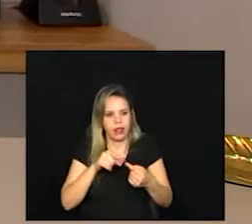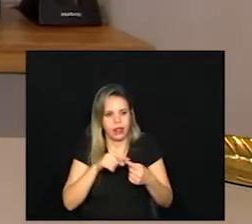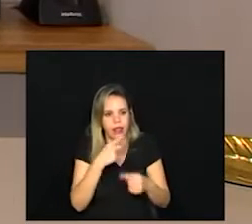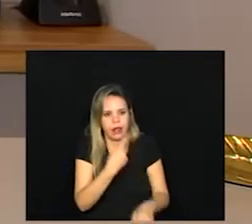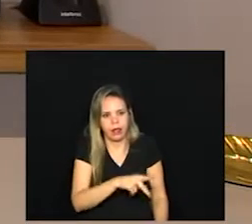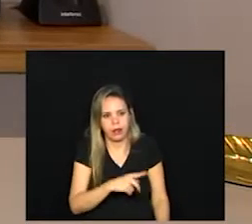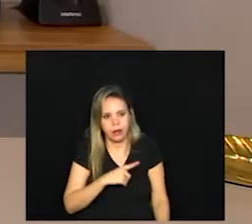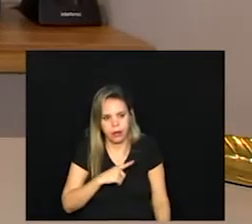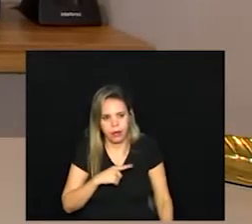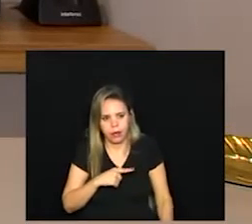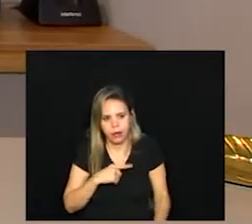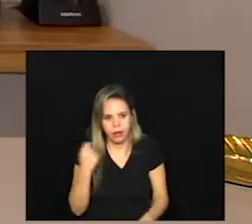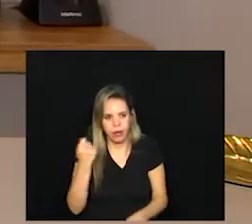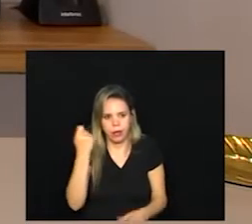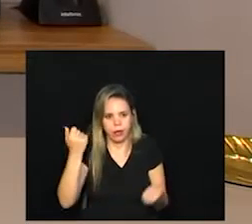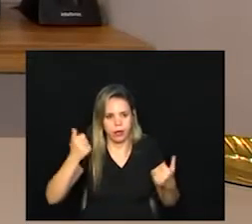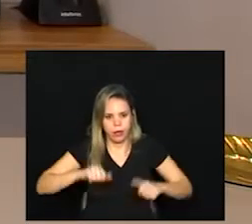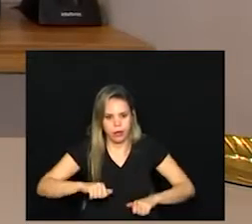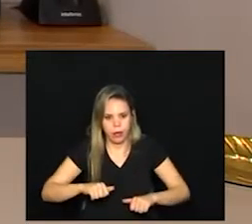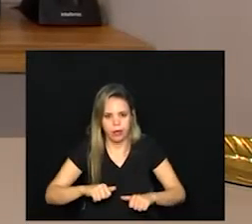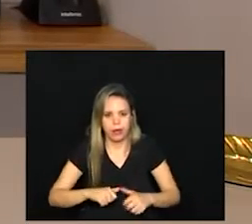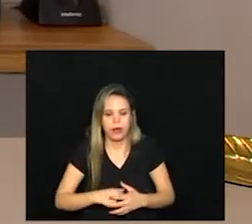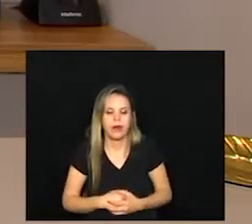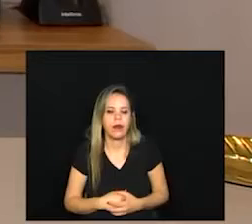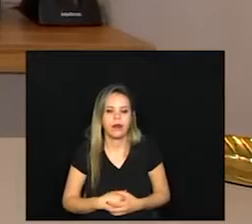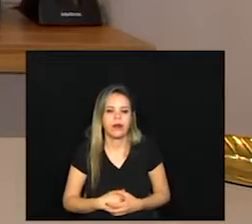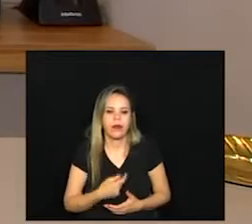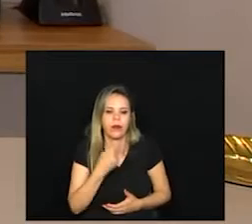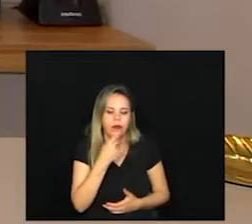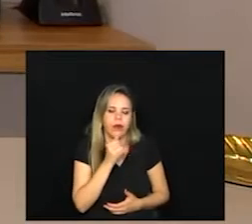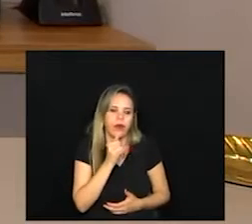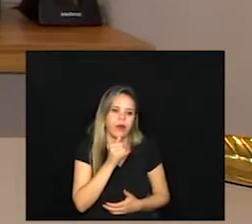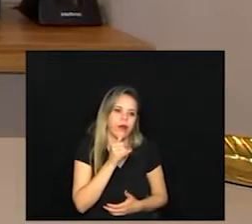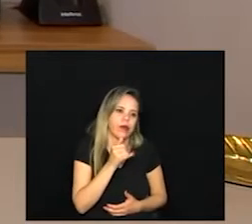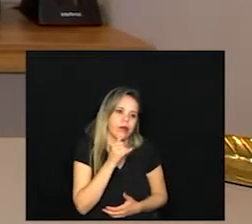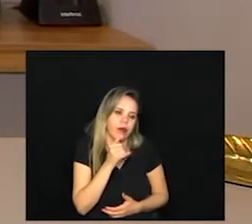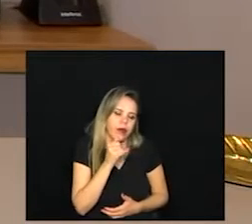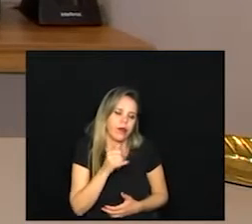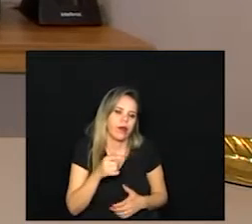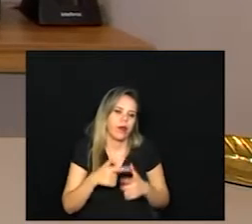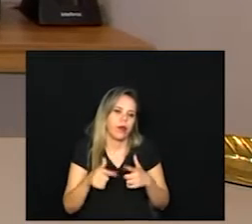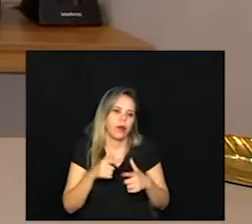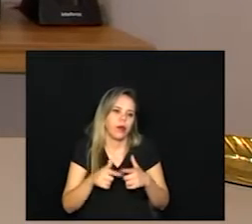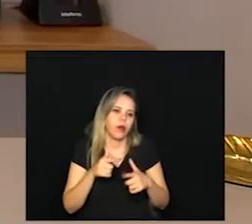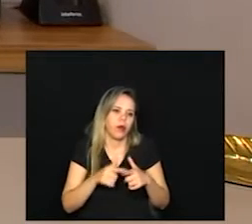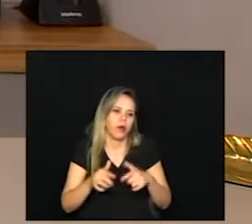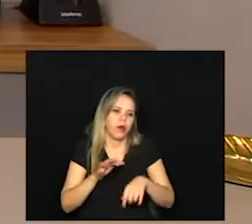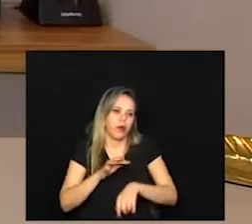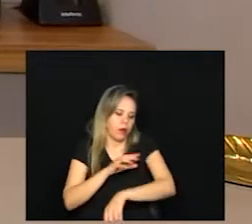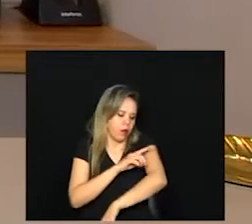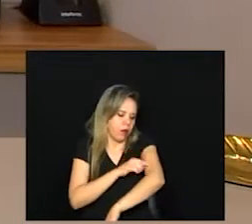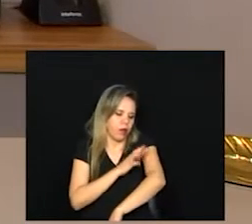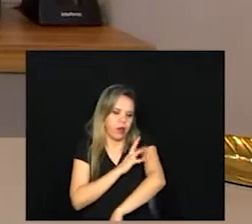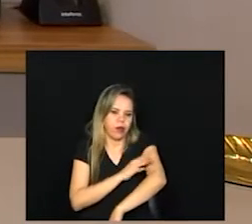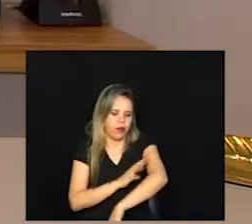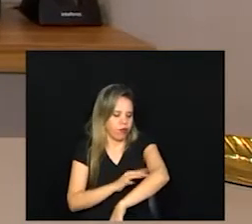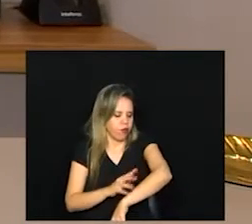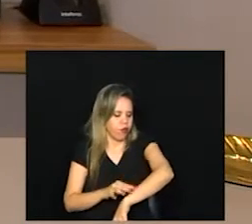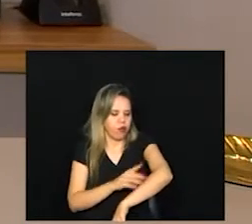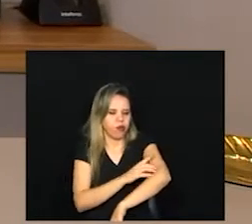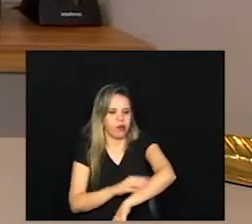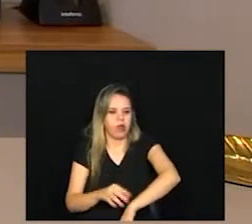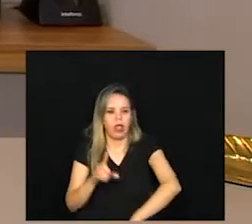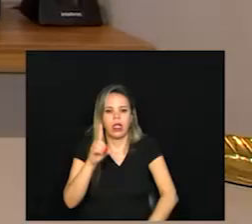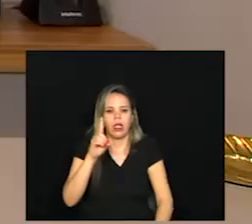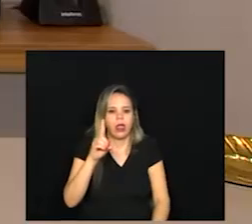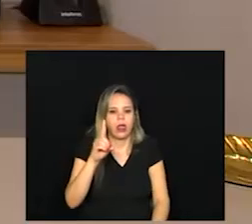elas, elas tendem a se agravar. Quando a gente pode citar como exemplo as dermatites, né? Existem vários tipos de dermatites, né? Que são